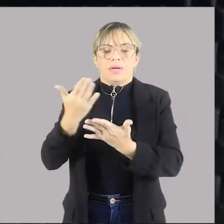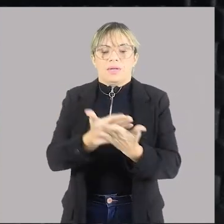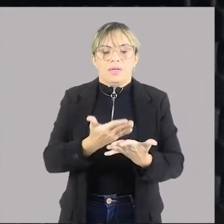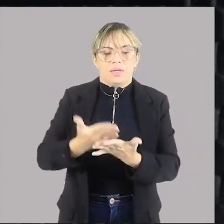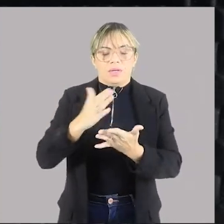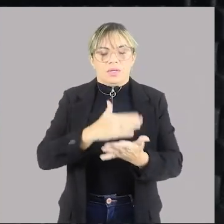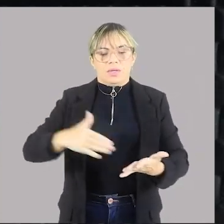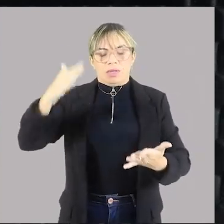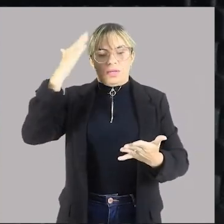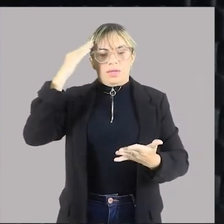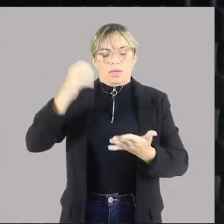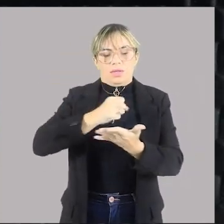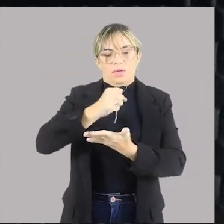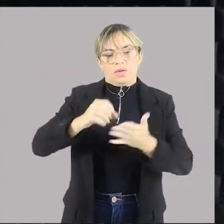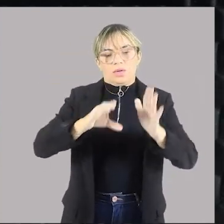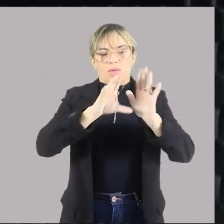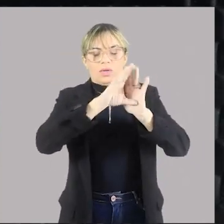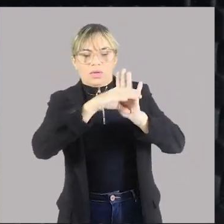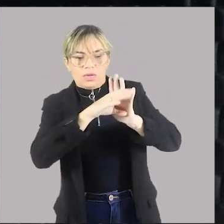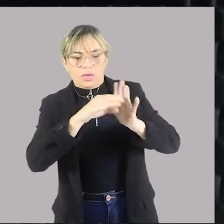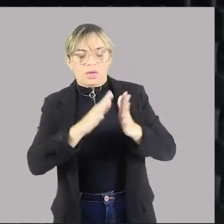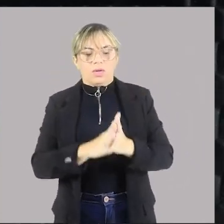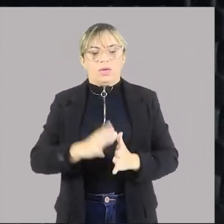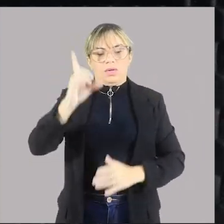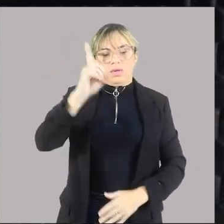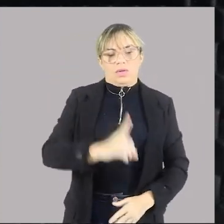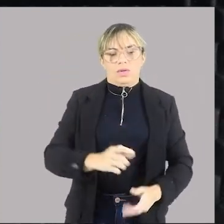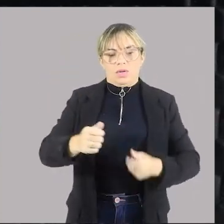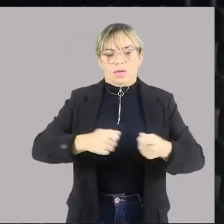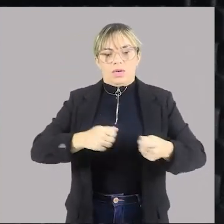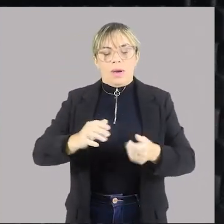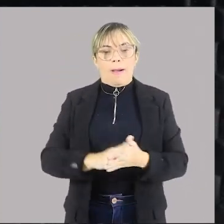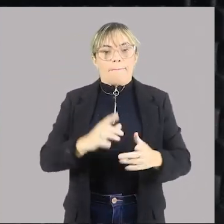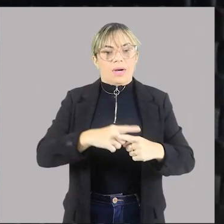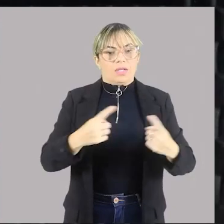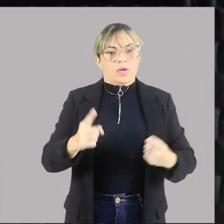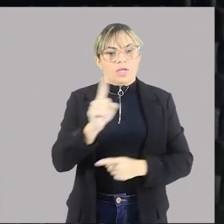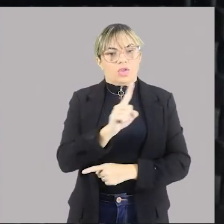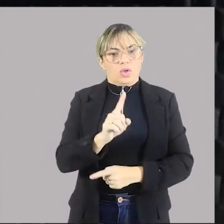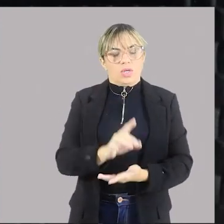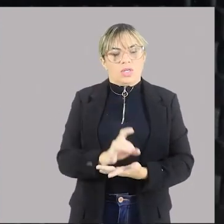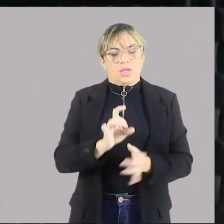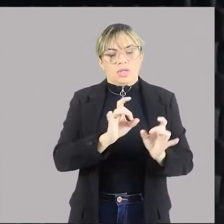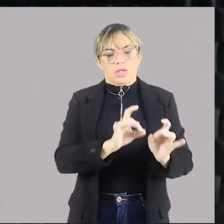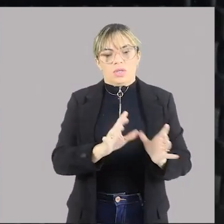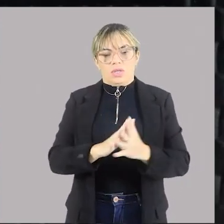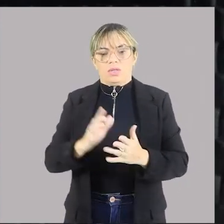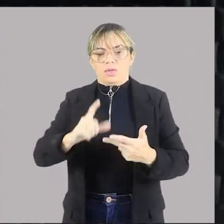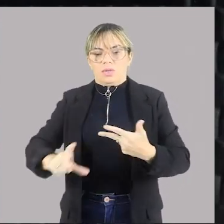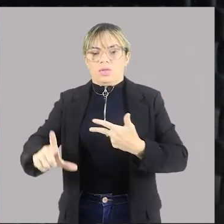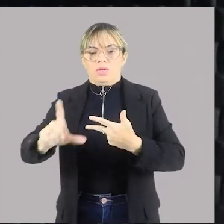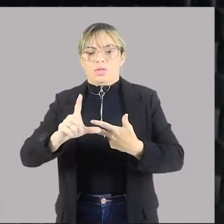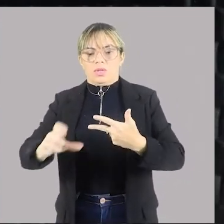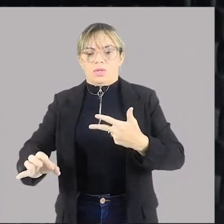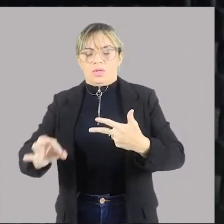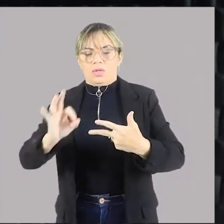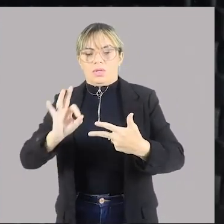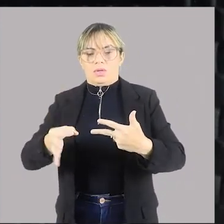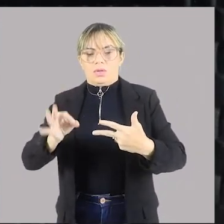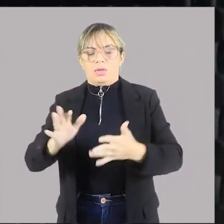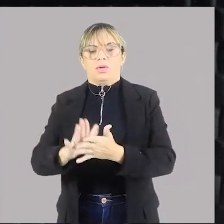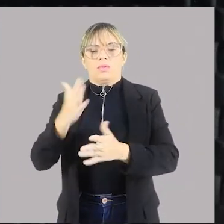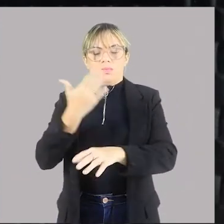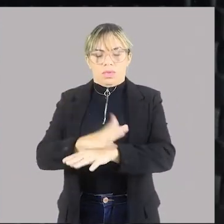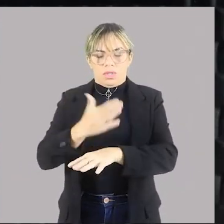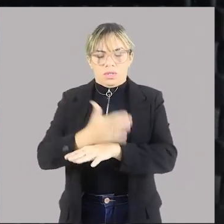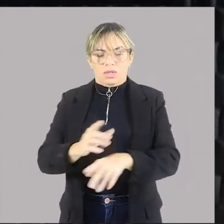as compreensões básicas de direito administrativo. Mas não só ele, como vamos observar, também o legislativo, também o judiciário